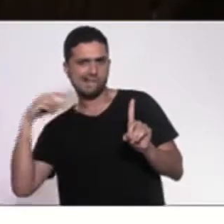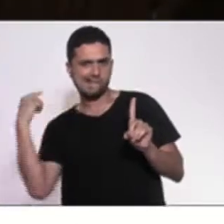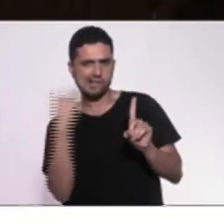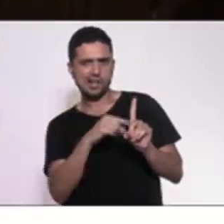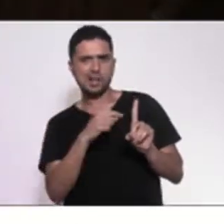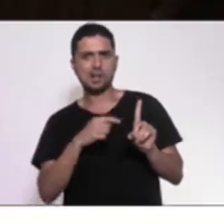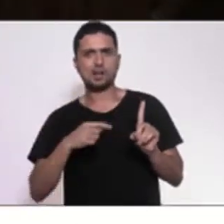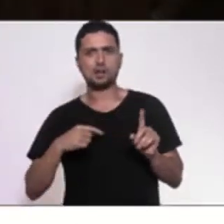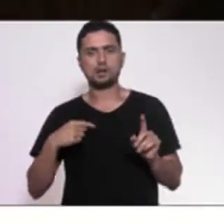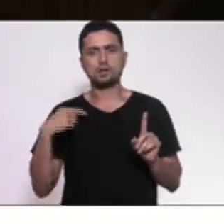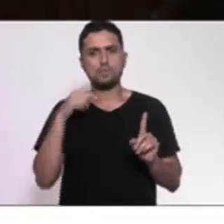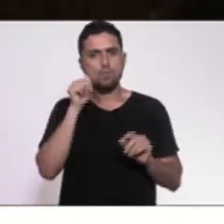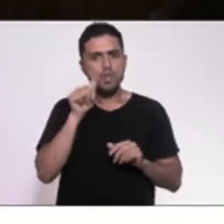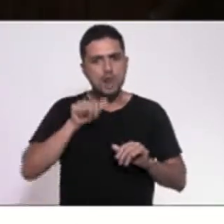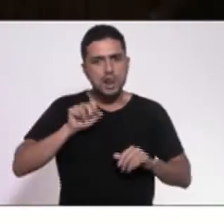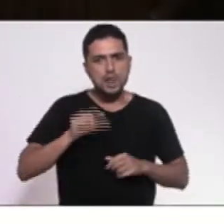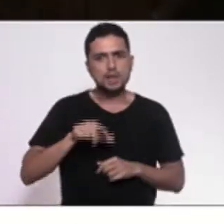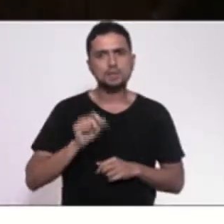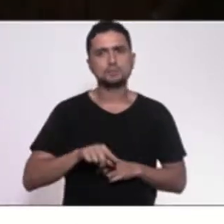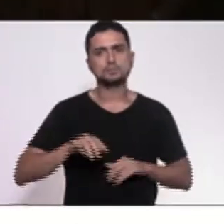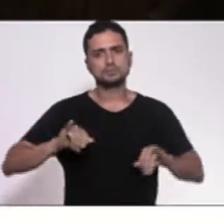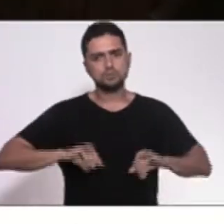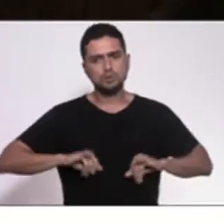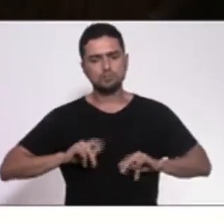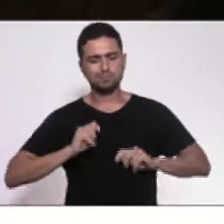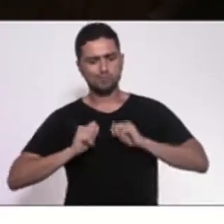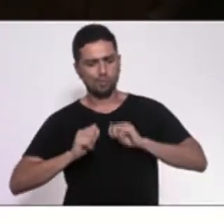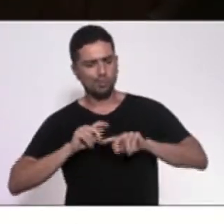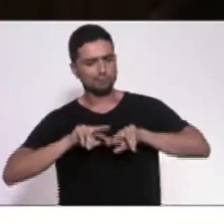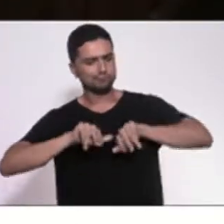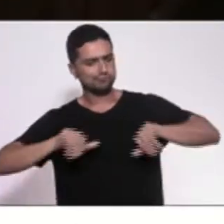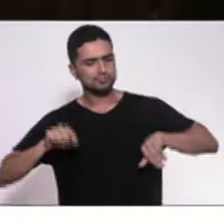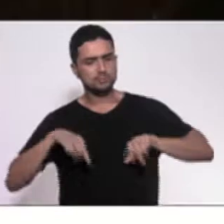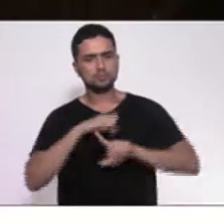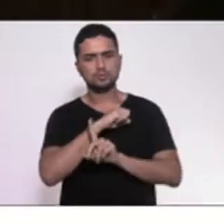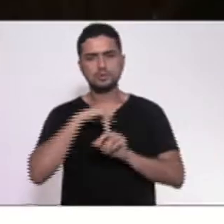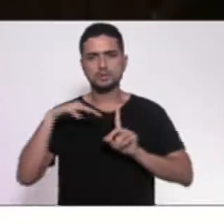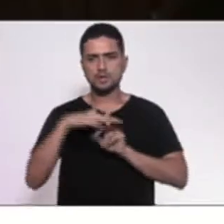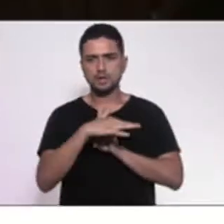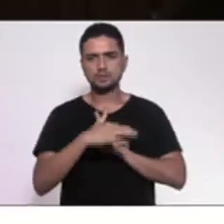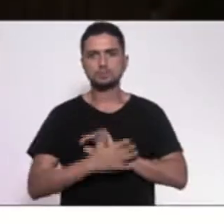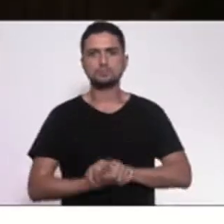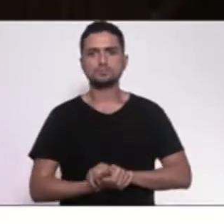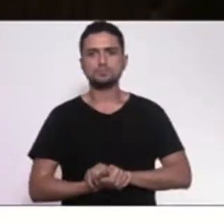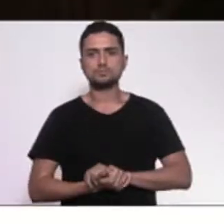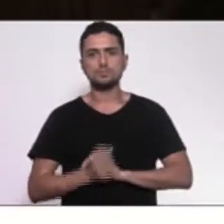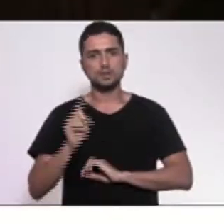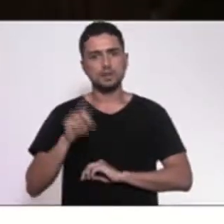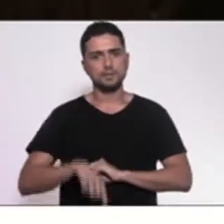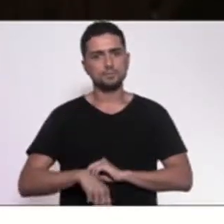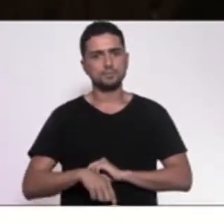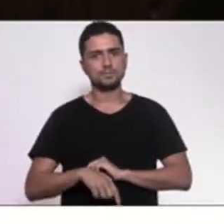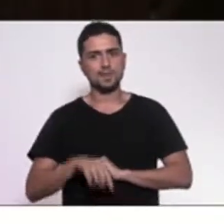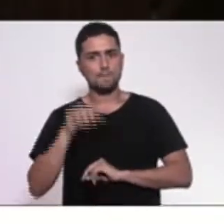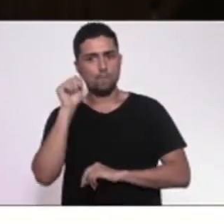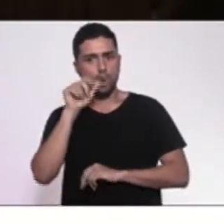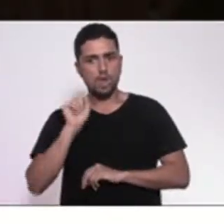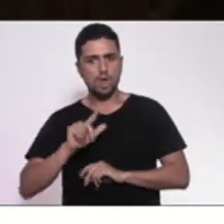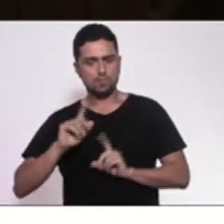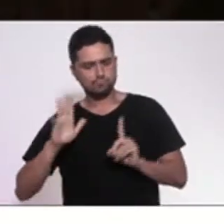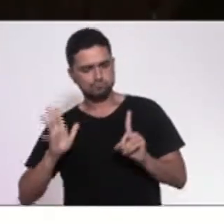sofridas pelas mulheres lésbicas em todos os espaços da nossa sociedade. É através da visibilidade que nos